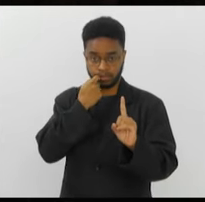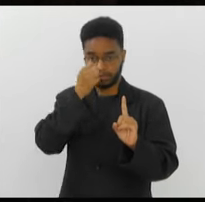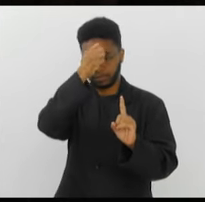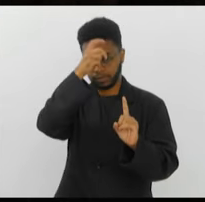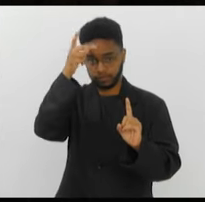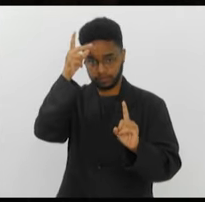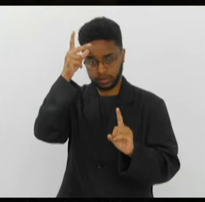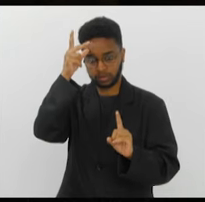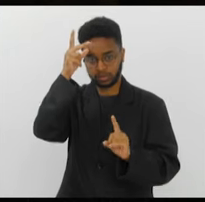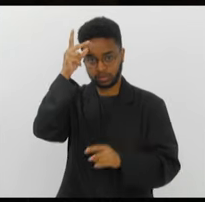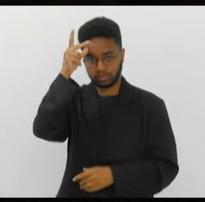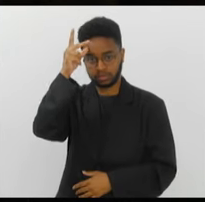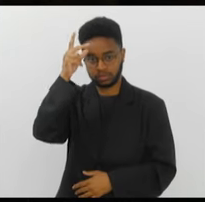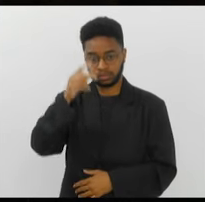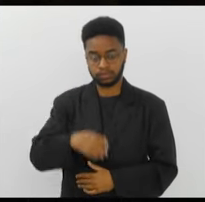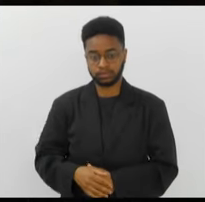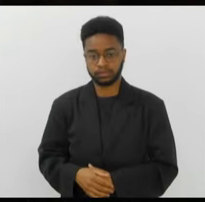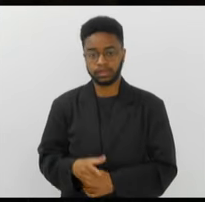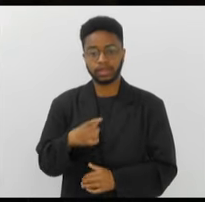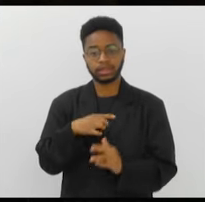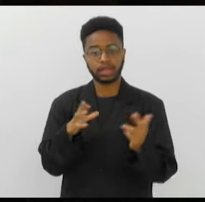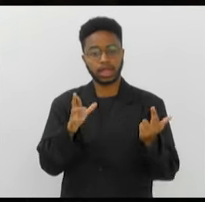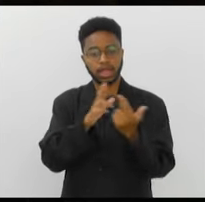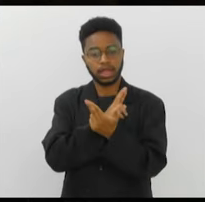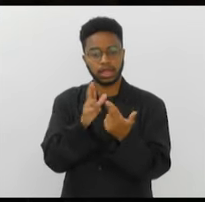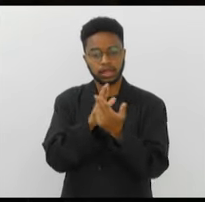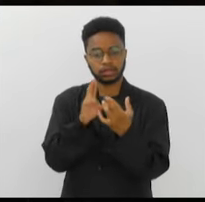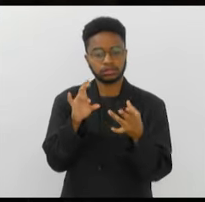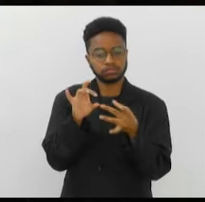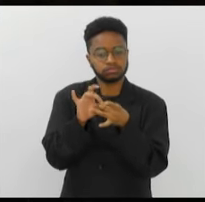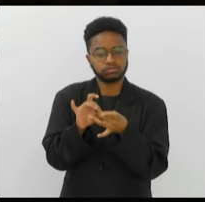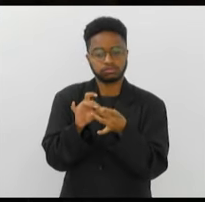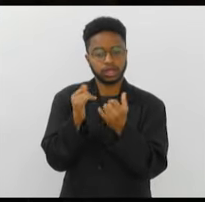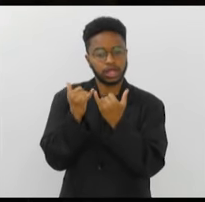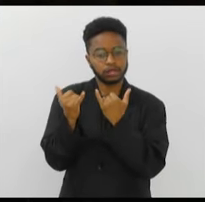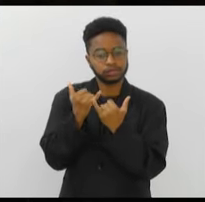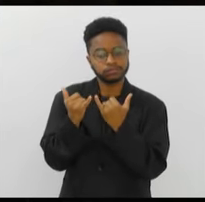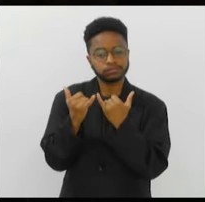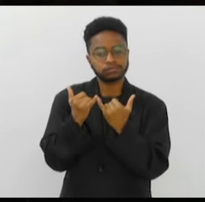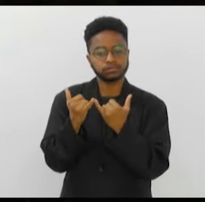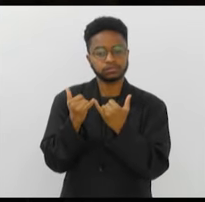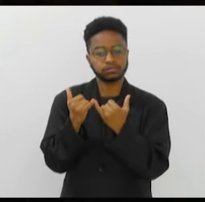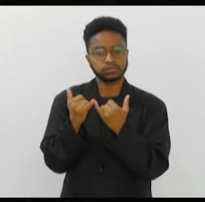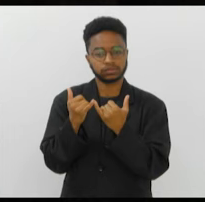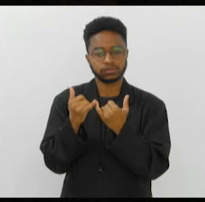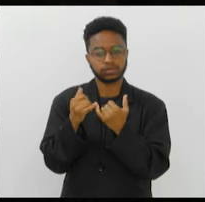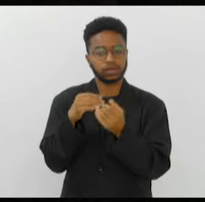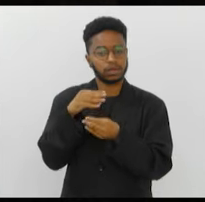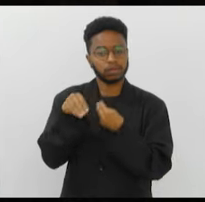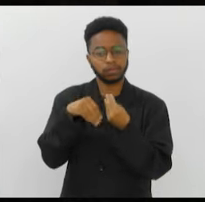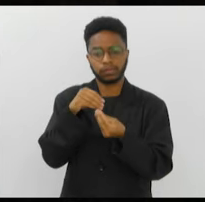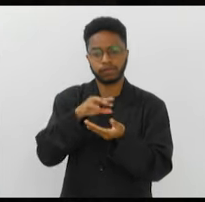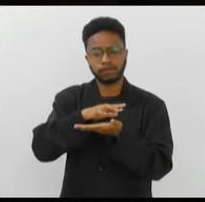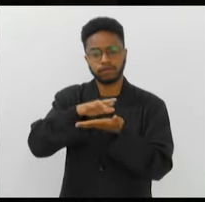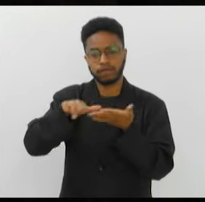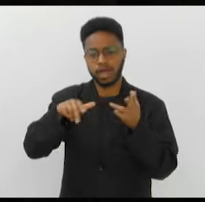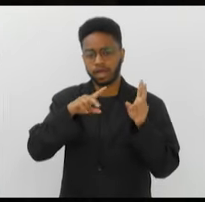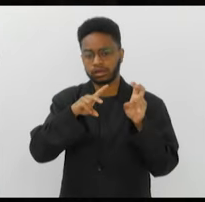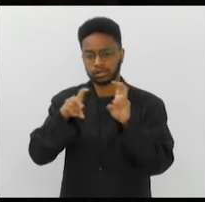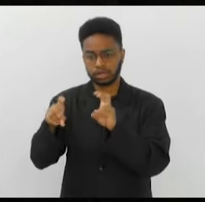ele tem uma relação muito próxima, muito promíscua de todos os imbróglios que